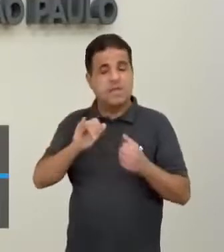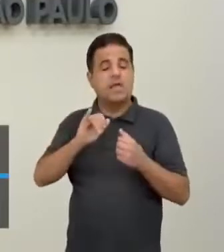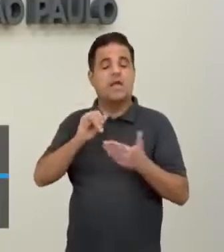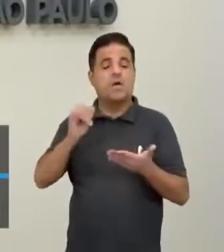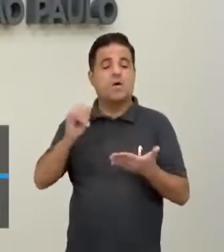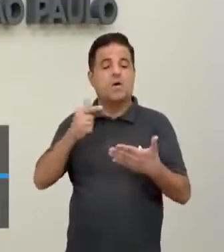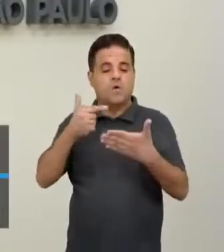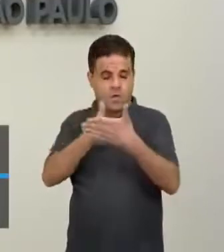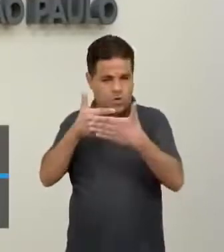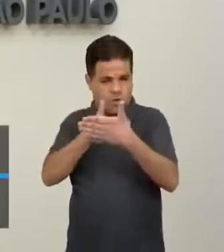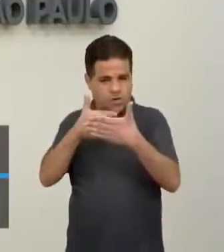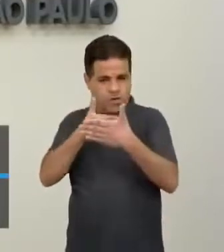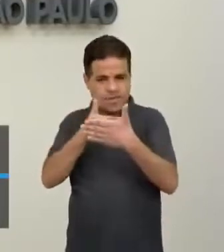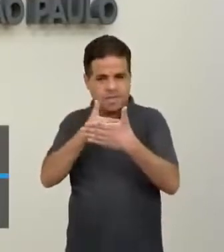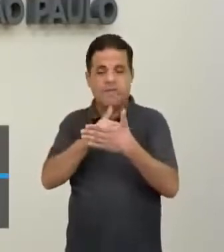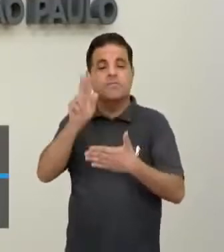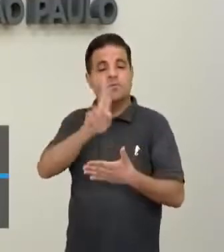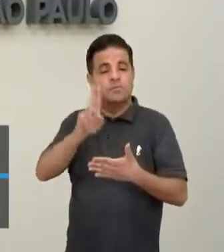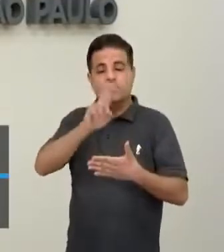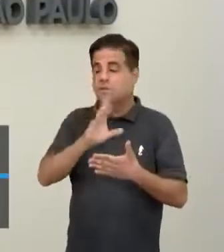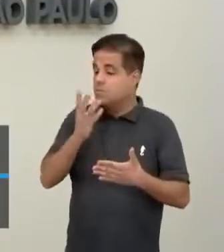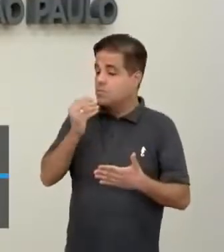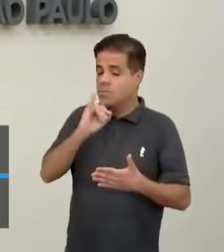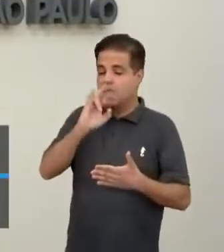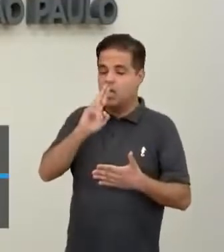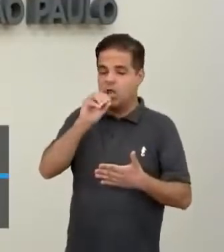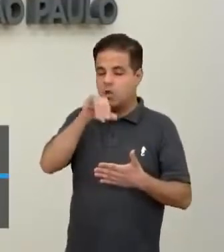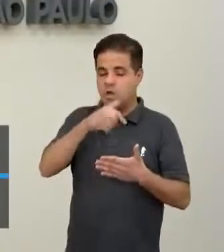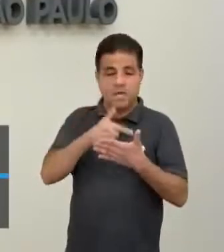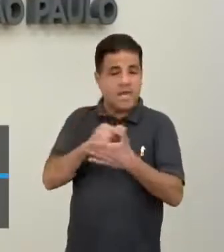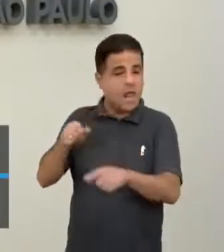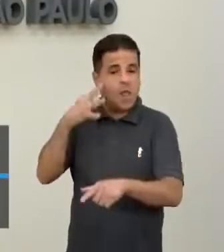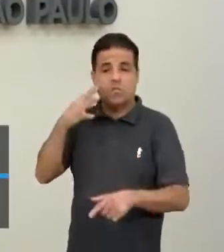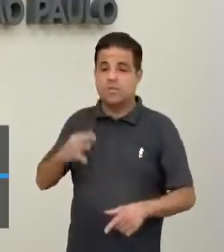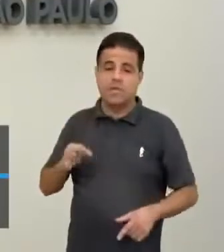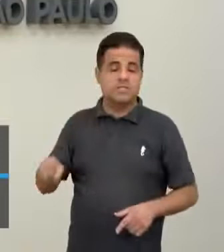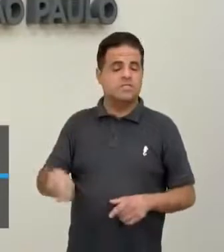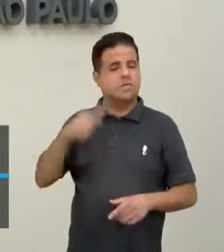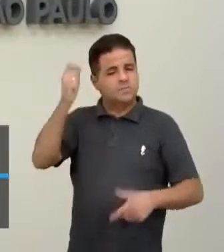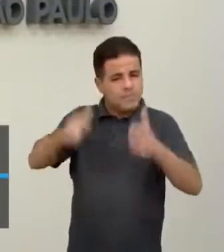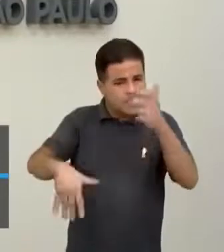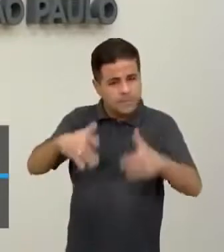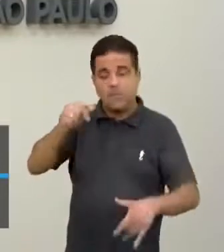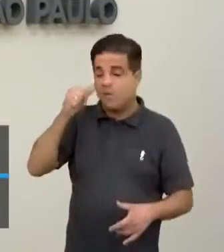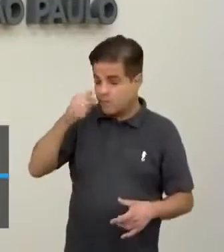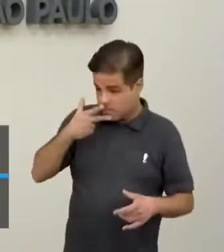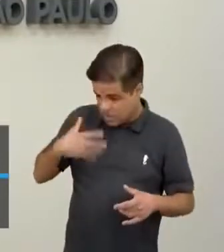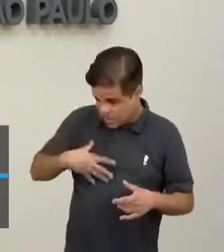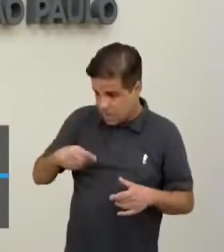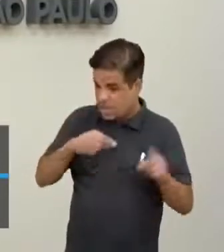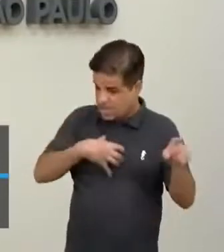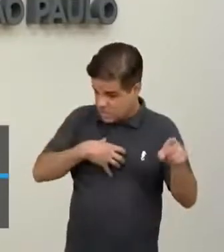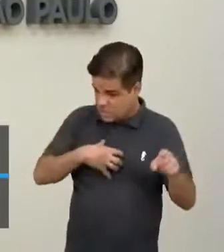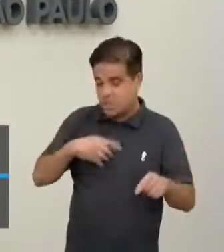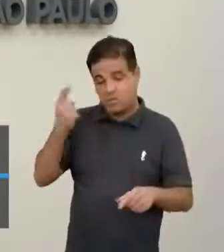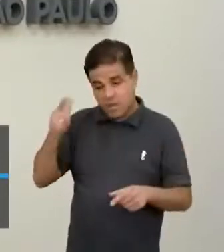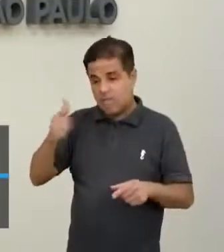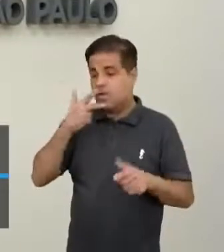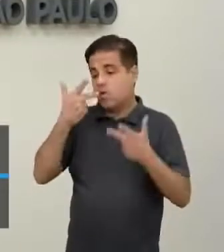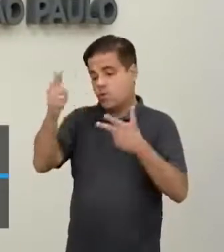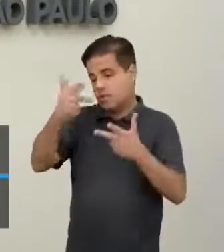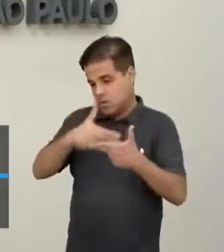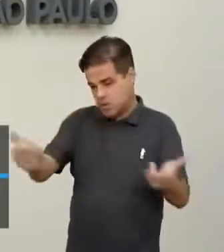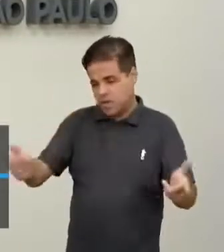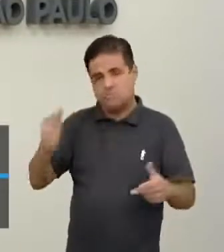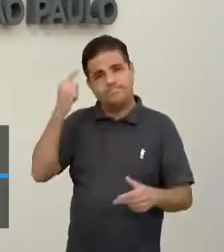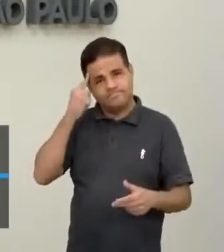ironia, de tanto que eu fiquei usando ironia com ela. E ela não entendia. Aí eu acabei explicando para ela, filha, quando a gente fala assim, querendo dizer outra coisa, a